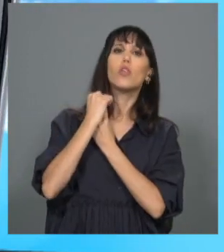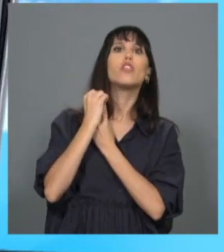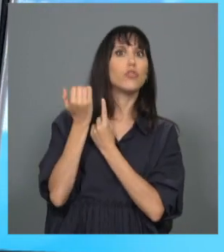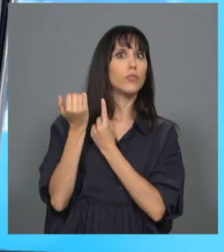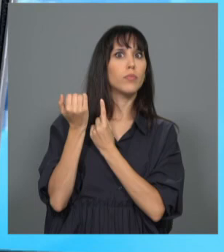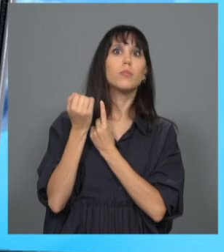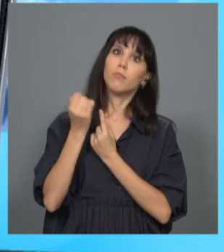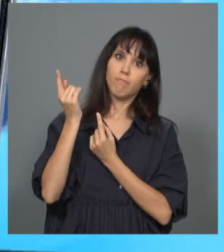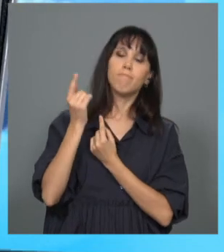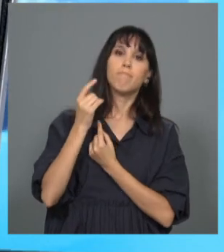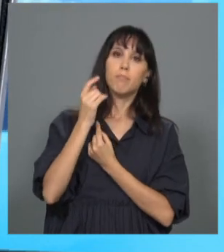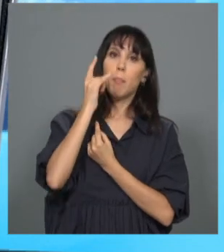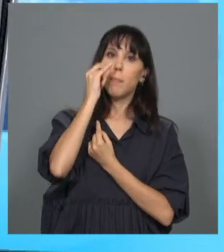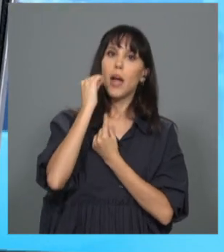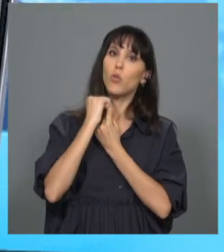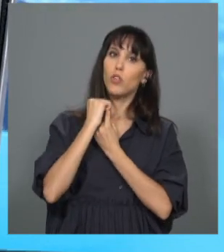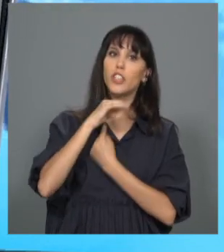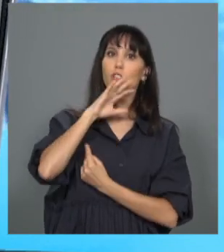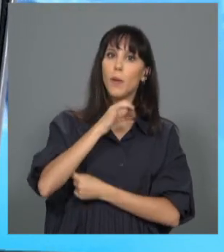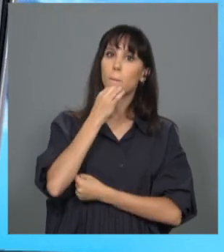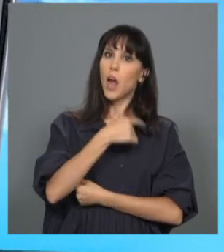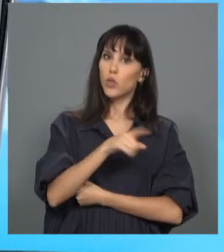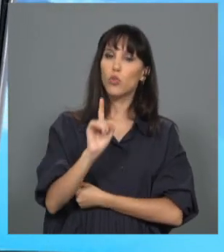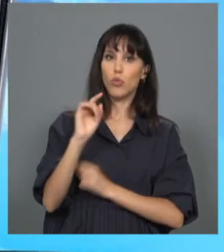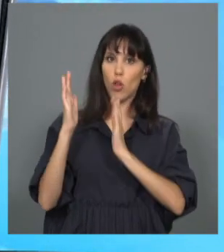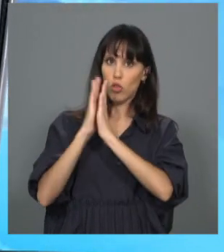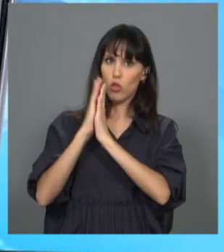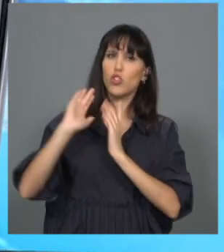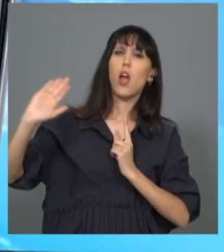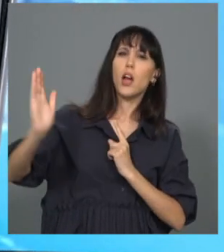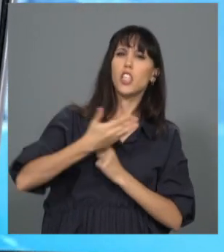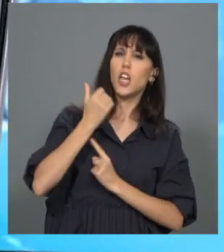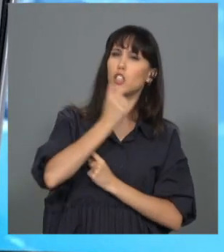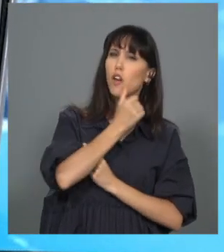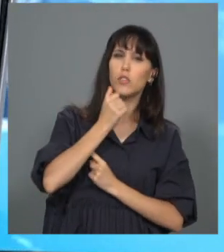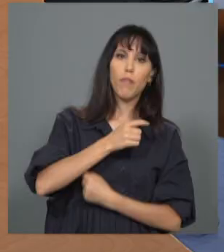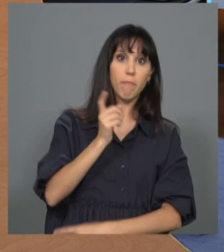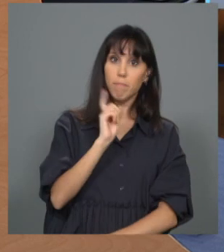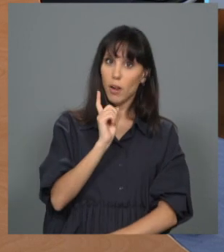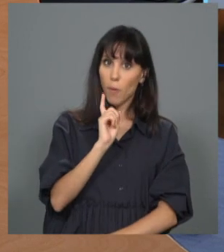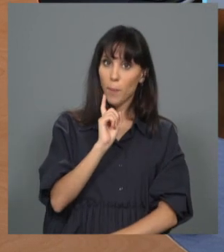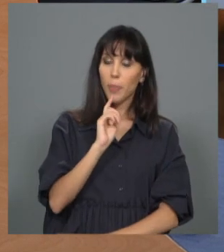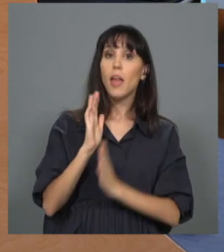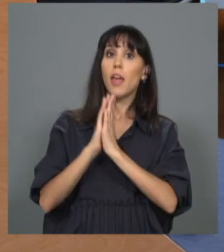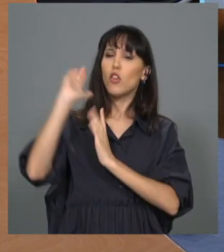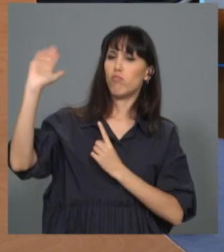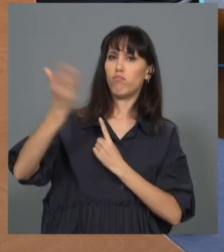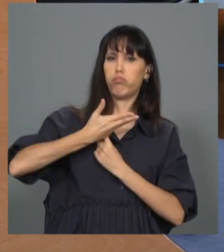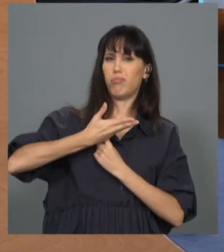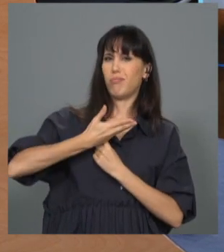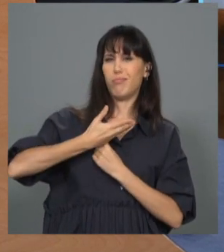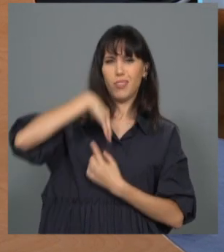portanto, não se trata de Deus castigar com sofrimentos as pessoas. Deus não castiga